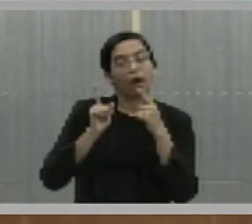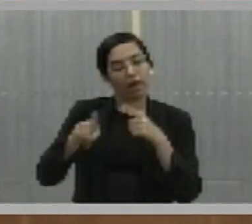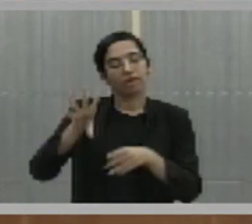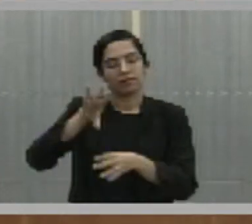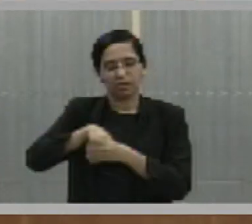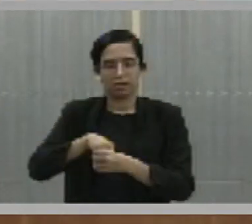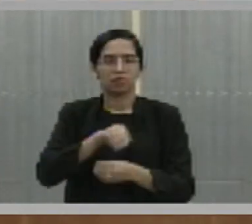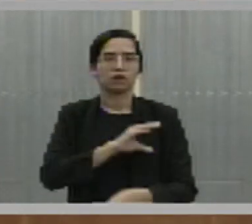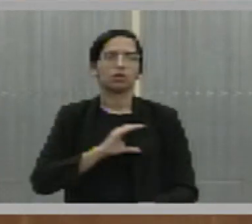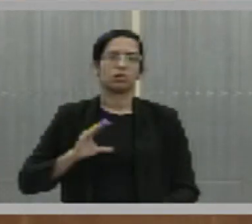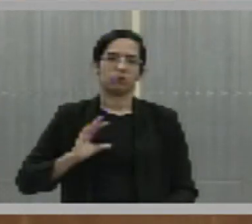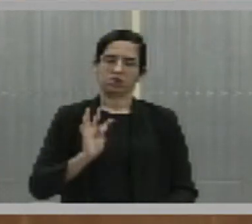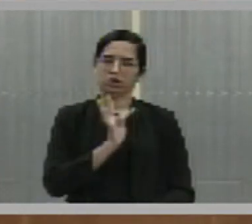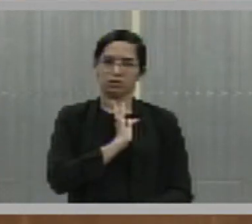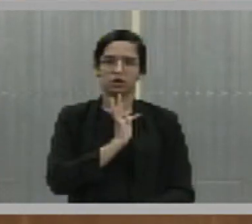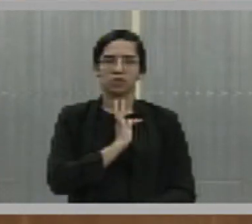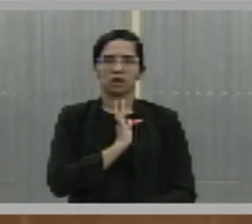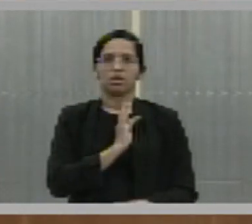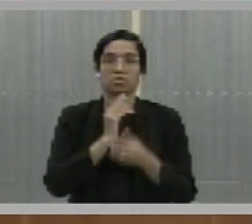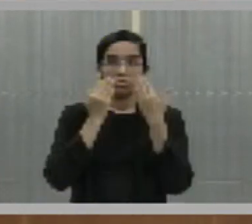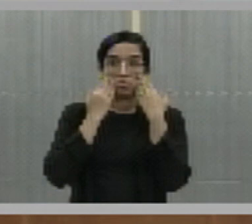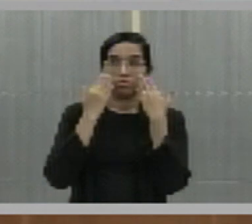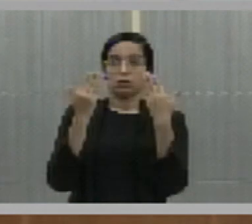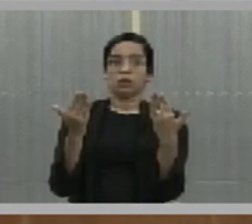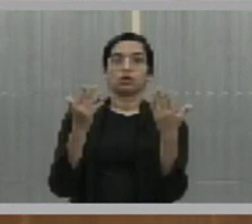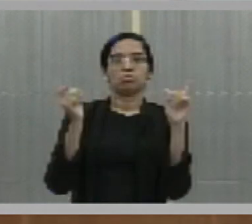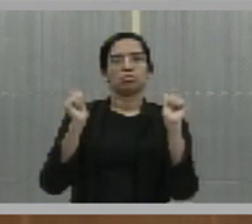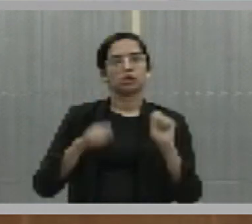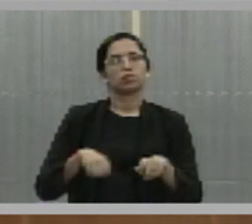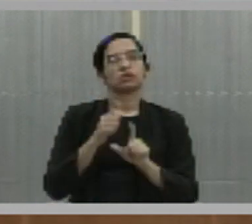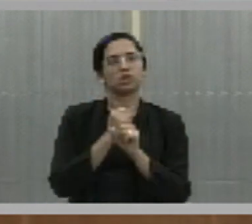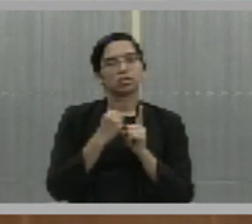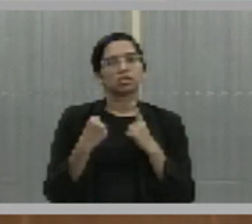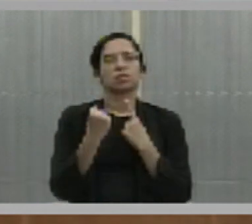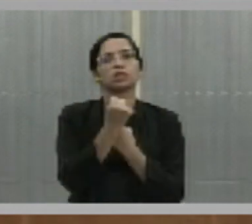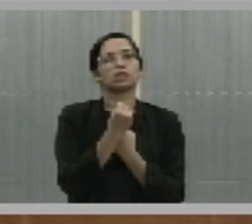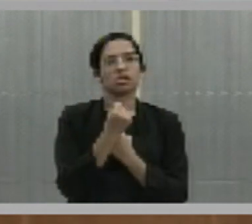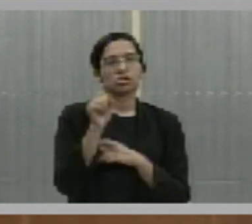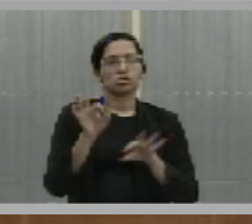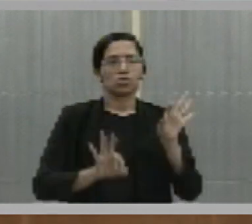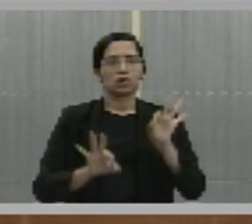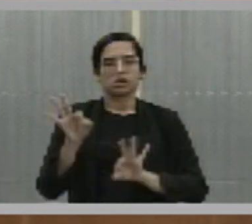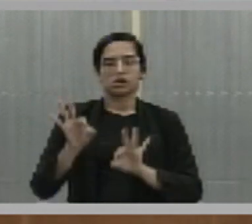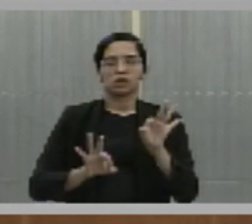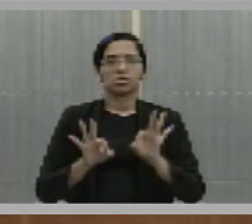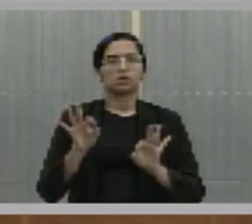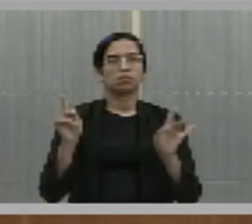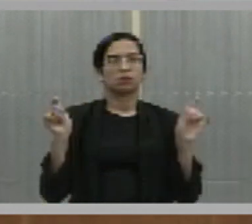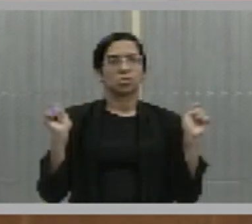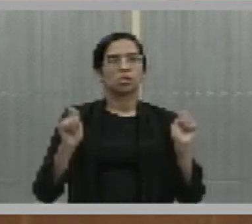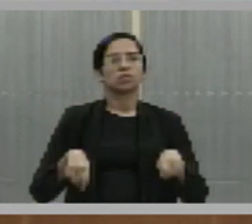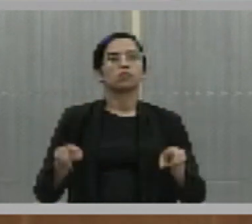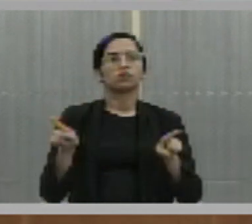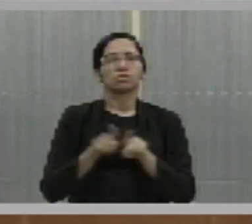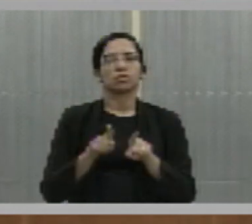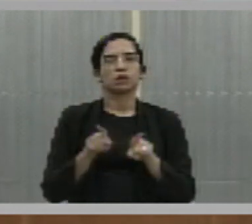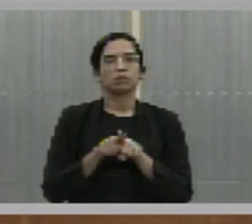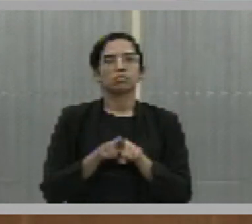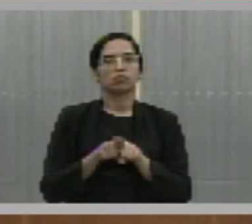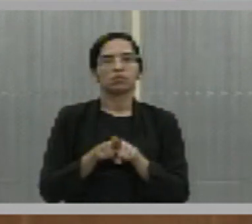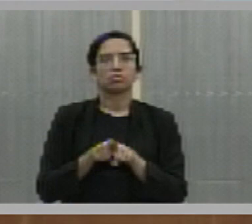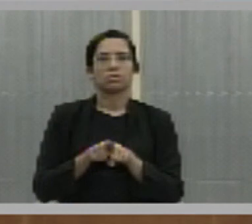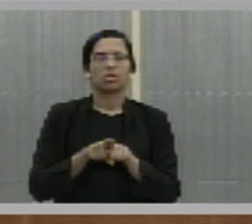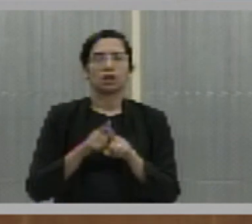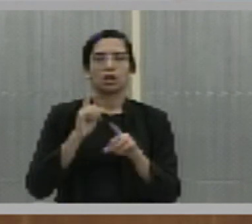comissões técnicas. A gente vai estar ao vivo e vai permitir que a sociedade civil organizada possa, inclusive, fazer interlocução